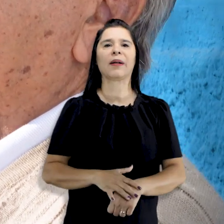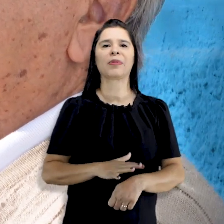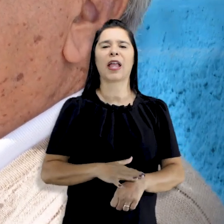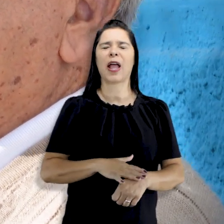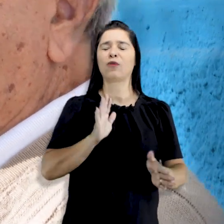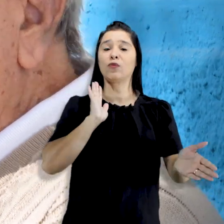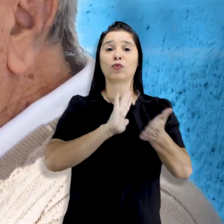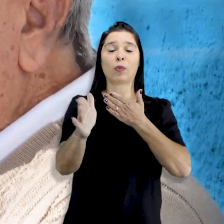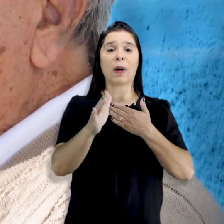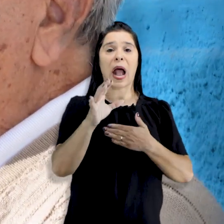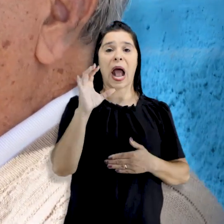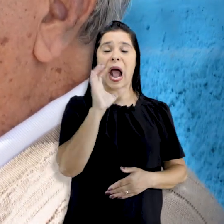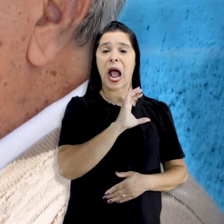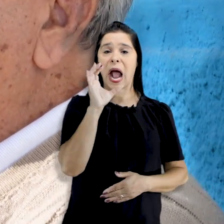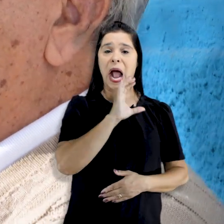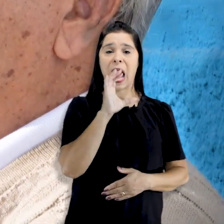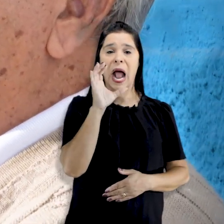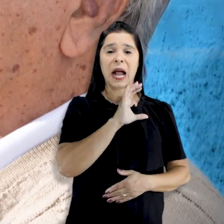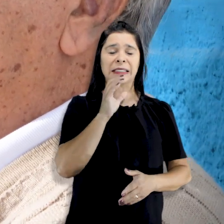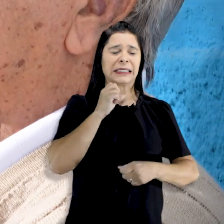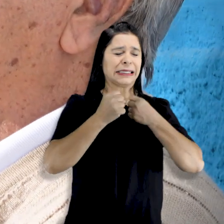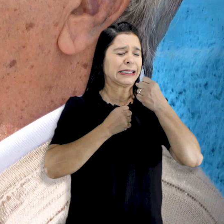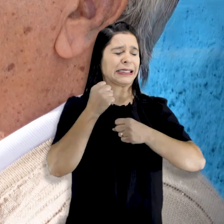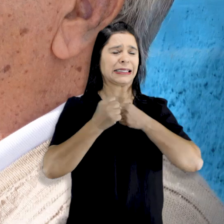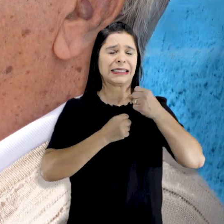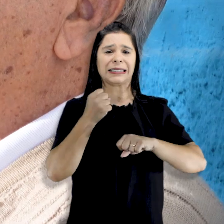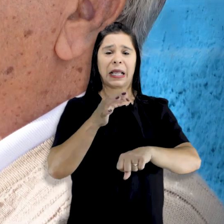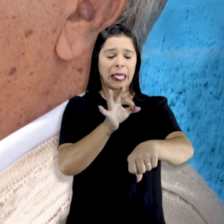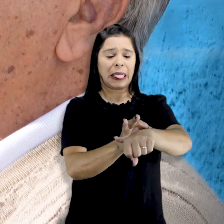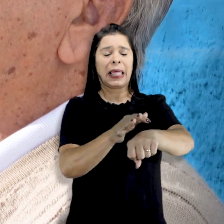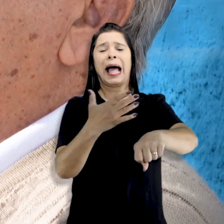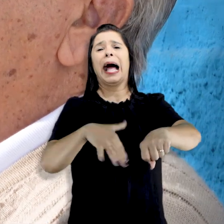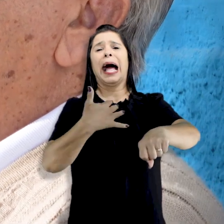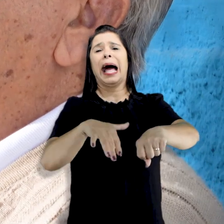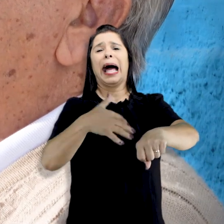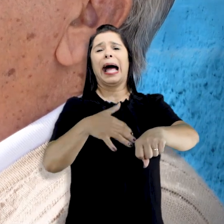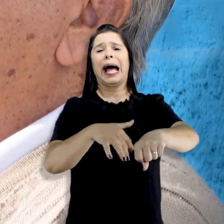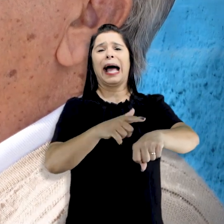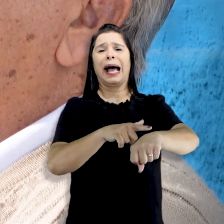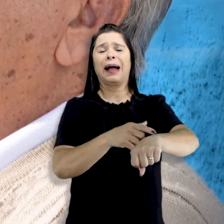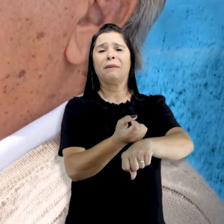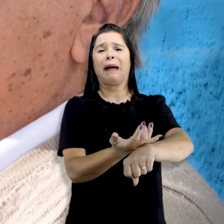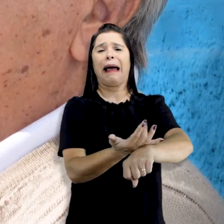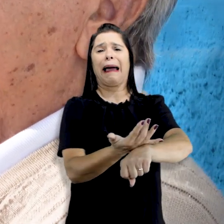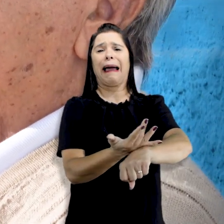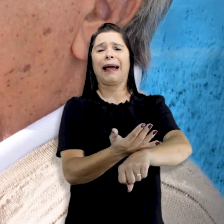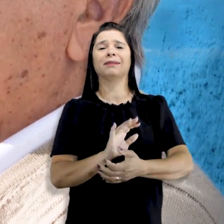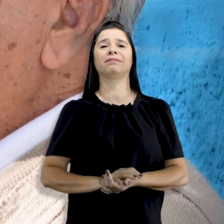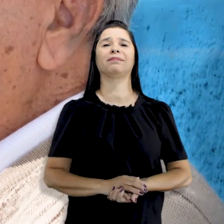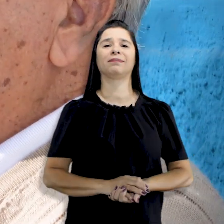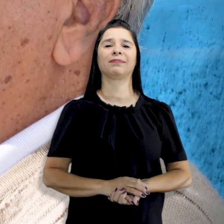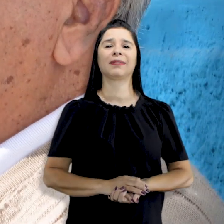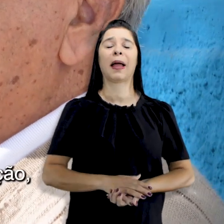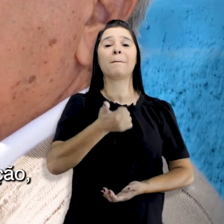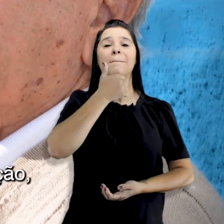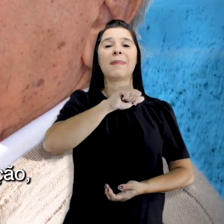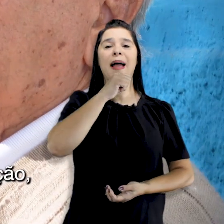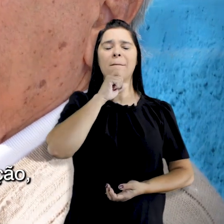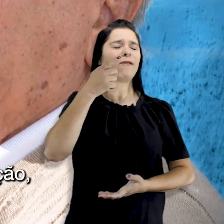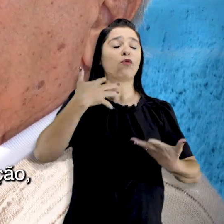sair correndo com a brasa pegando no braço. E aí minha mãe veio com ela, o que